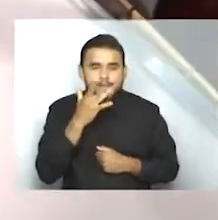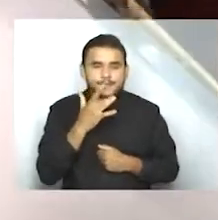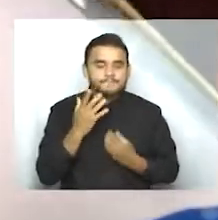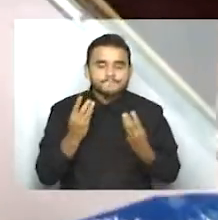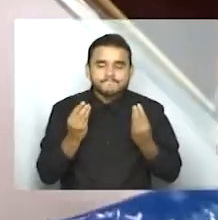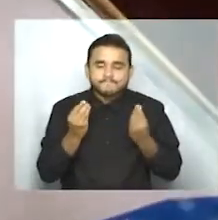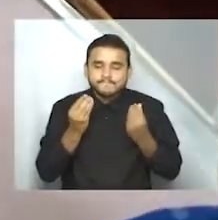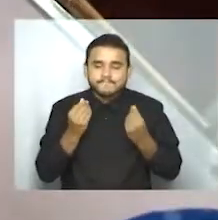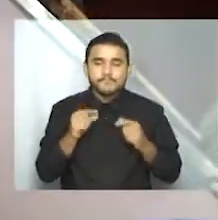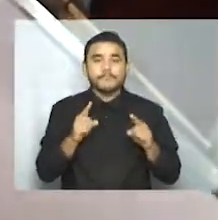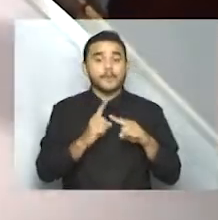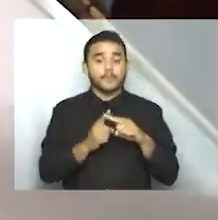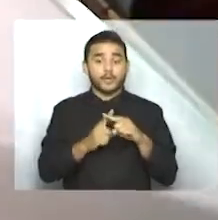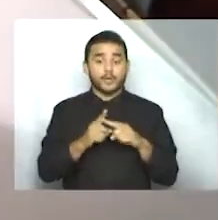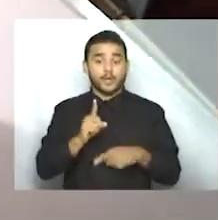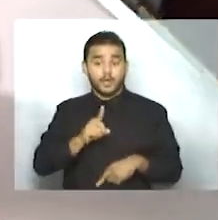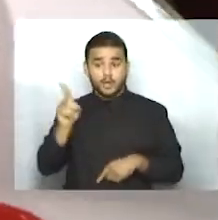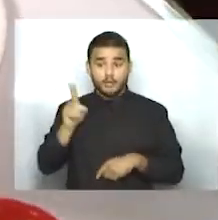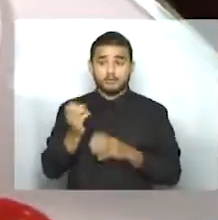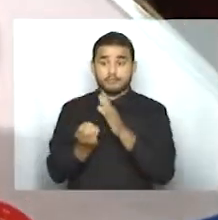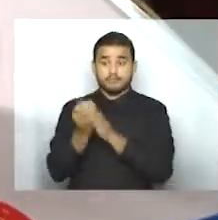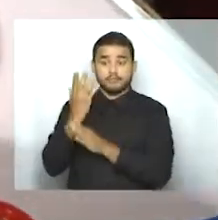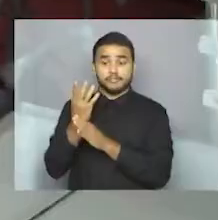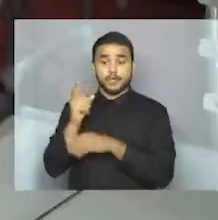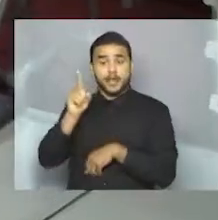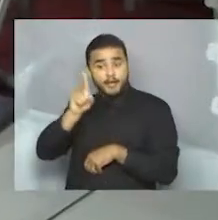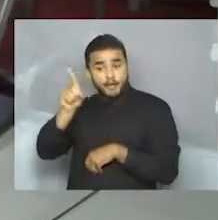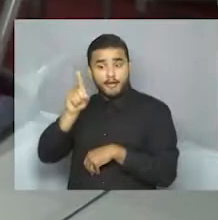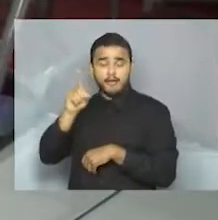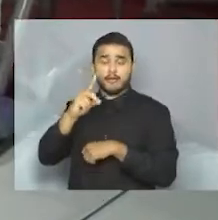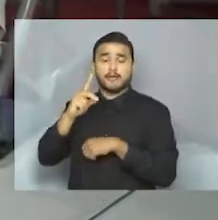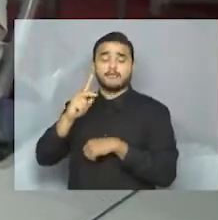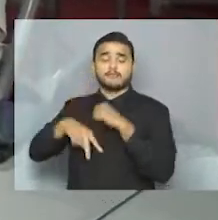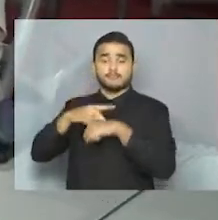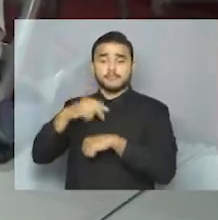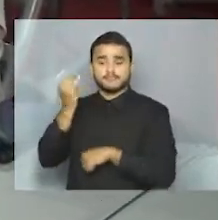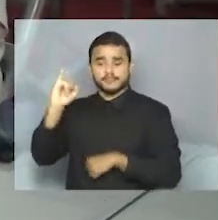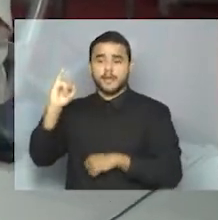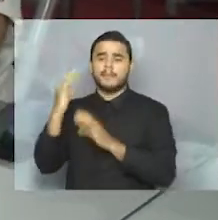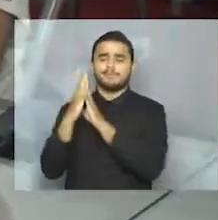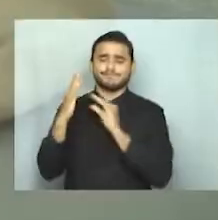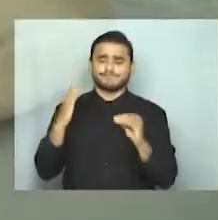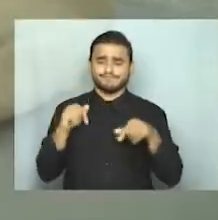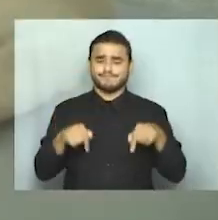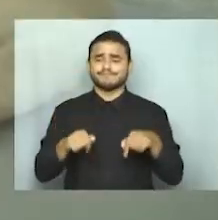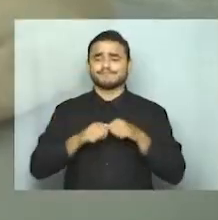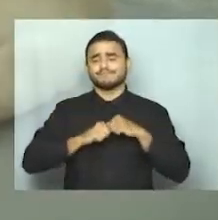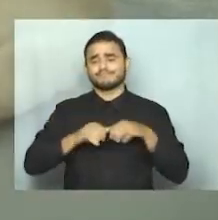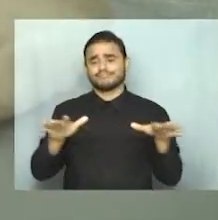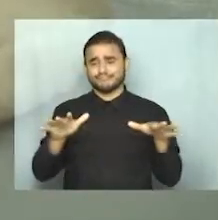apesar de ter nascido na Itália, a pizza já é um alimento extremamente brasileiro.